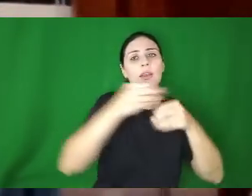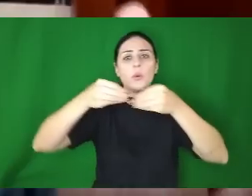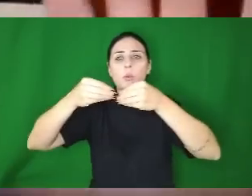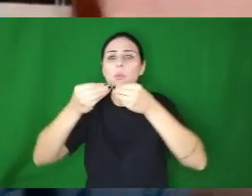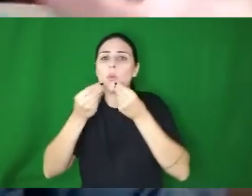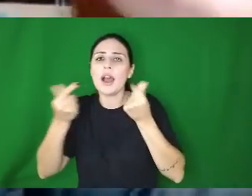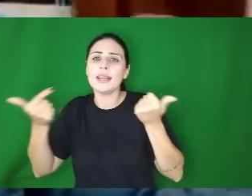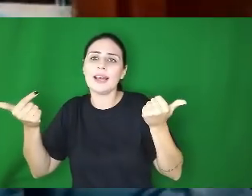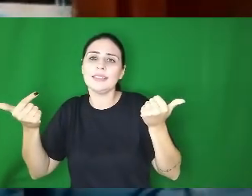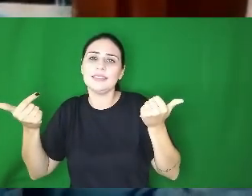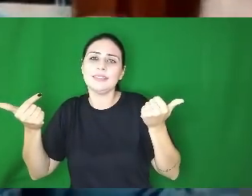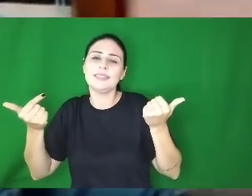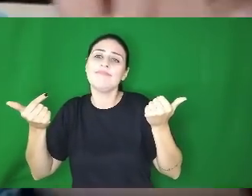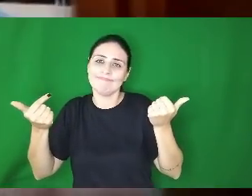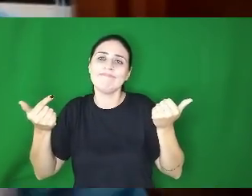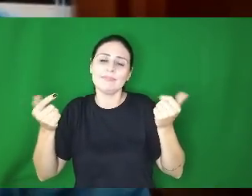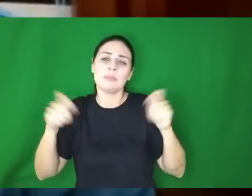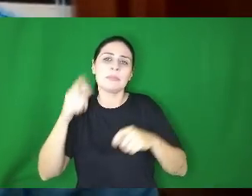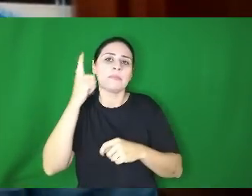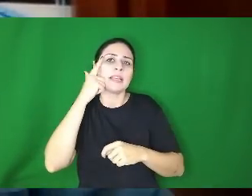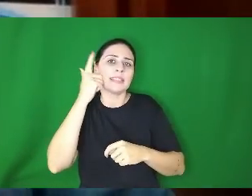está escrito, mas menos sagrado